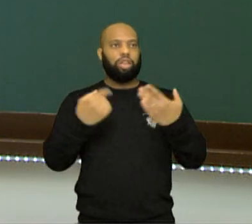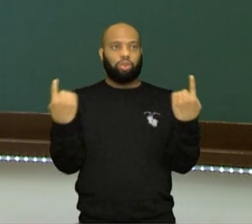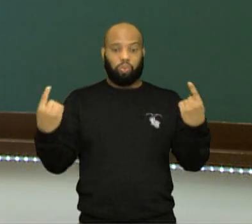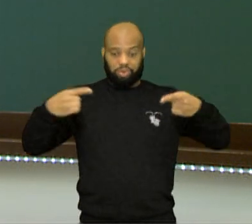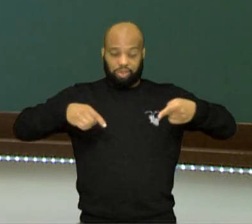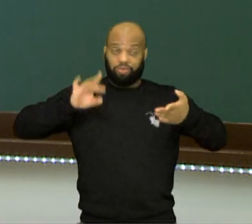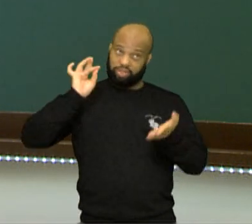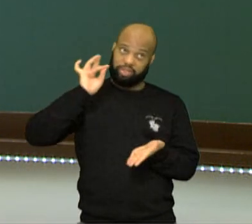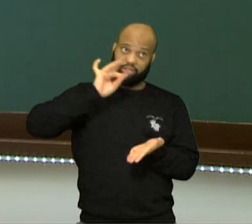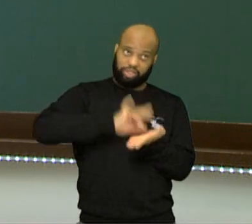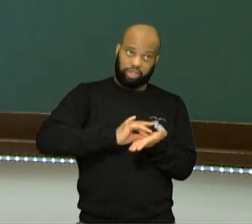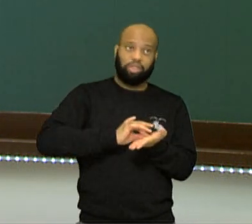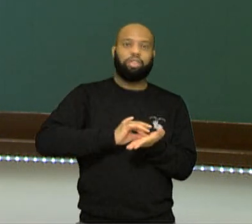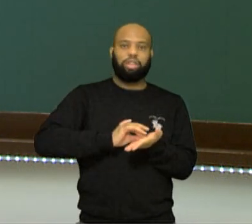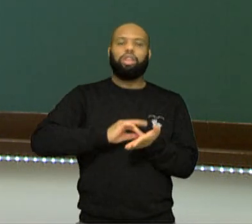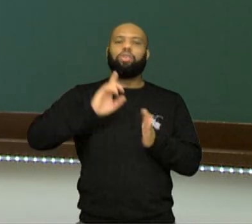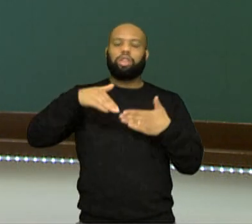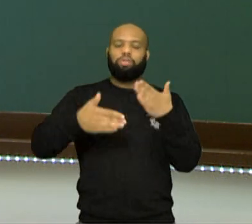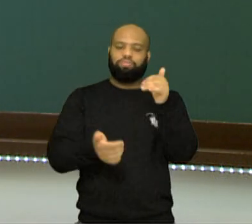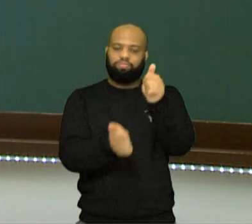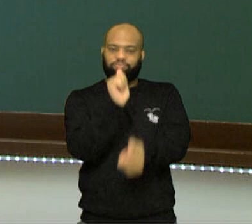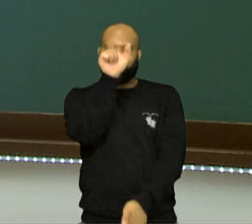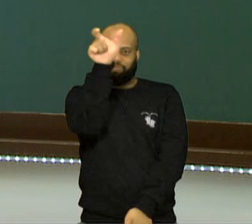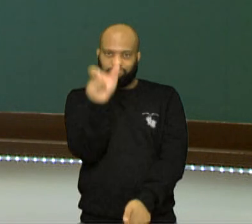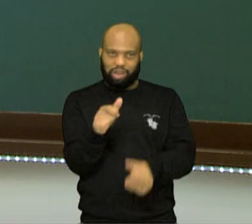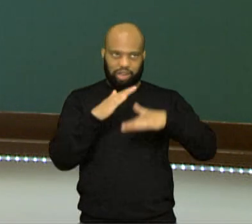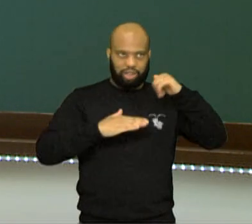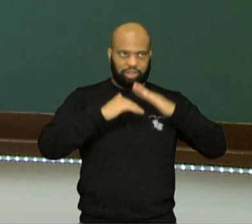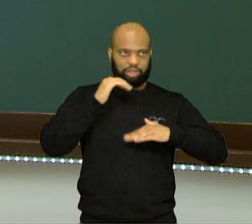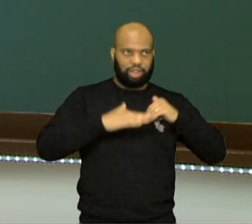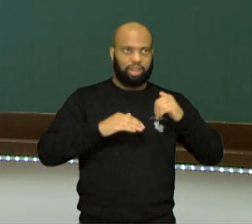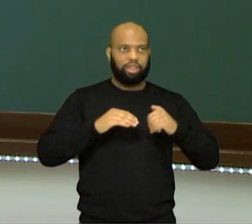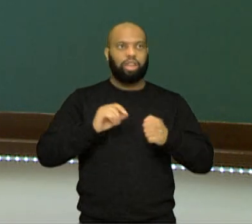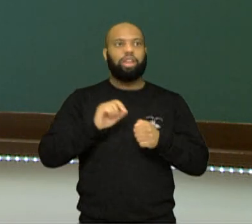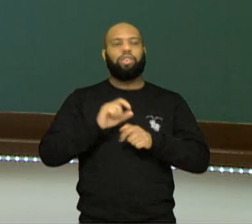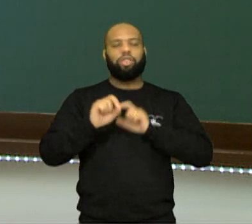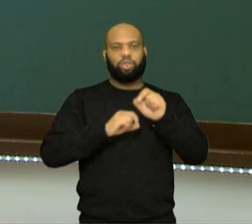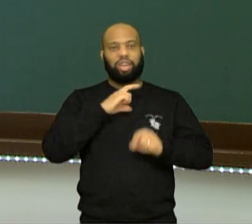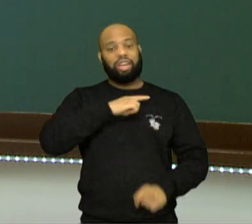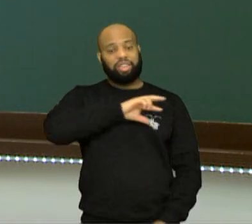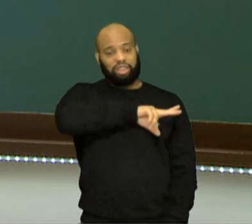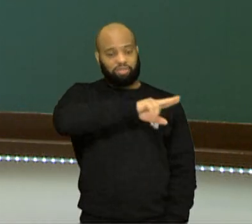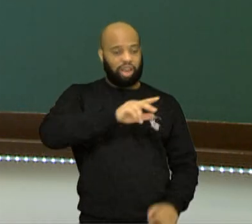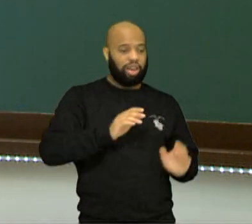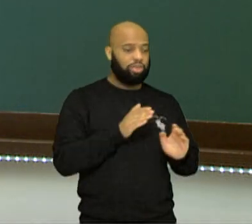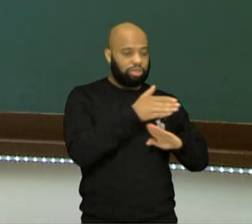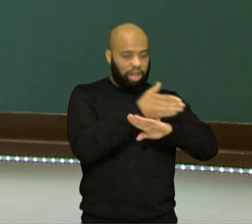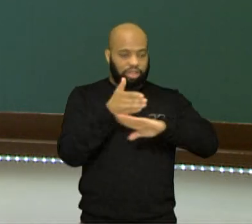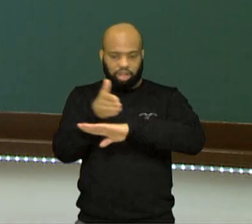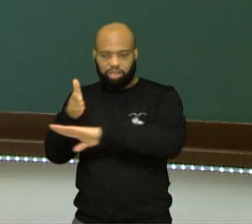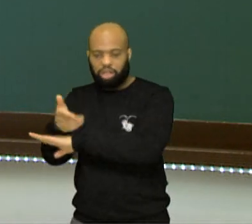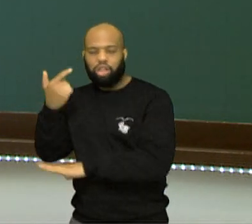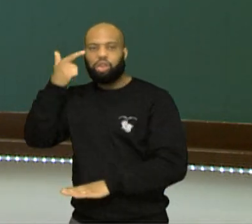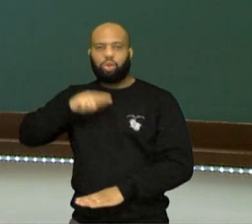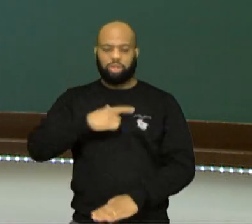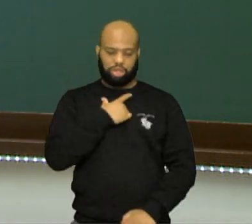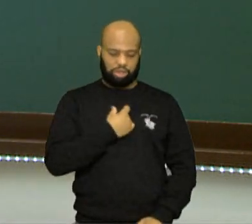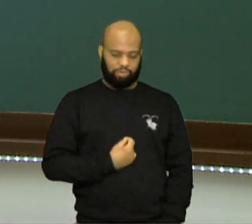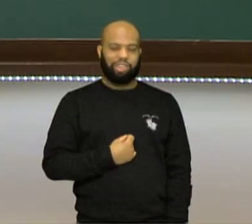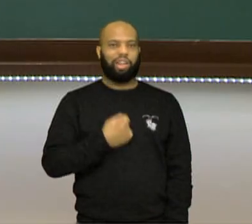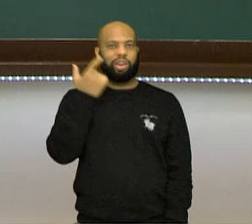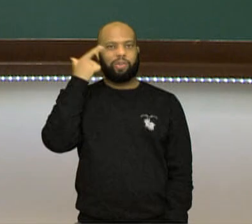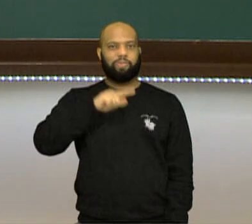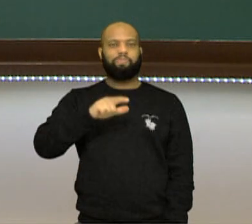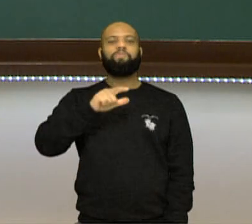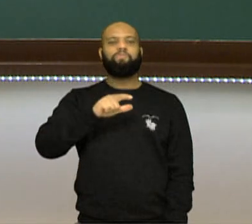competições oficiais, ou seja, nessa competição da Olimpíada, os atletas passam por todas as categorias para conquistar a medalha olímpica. Então,